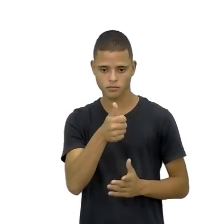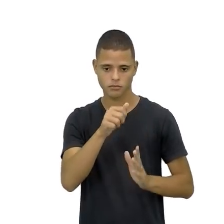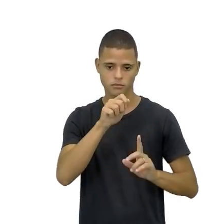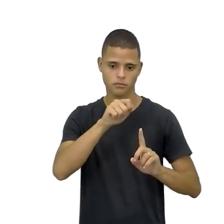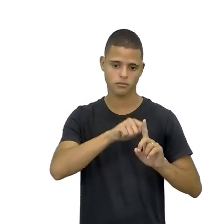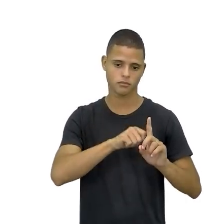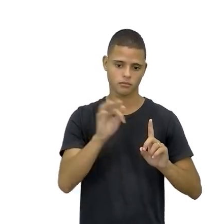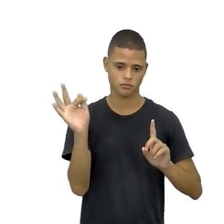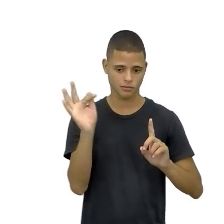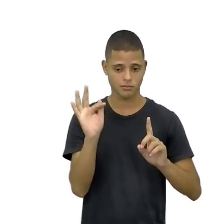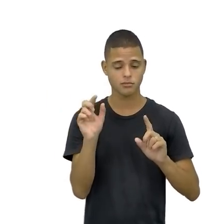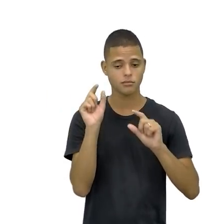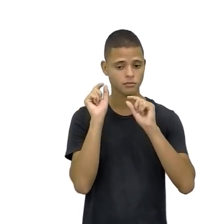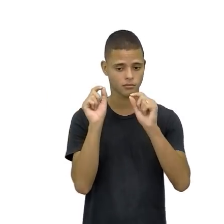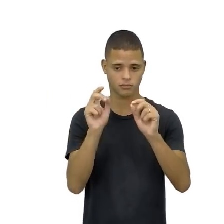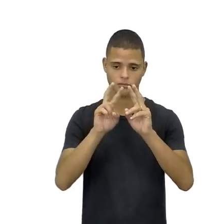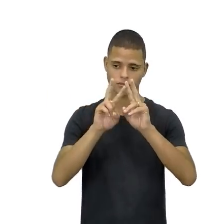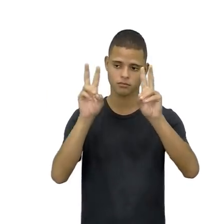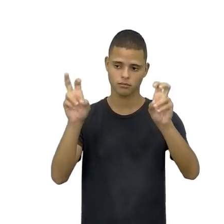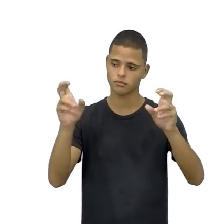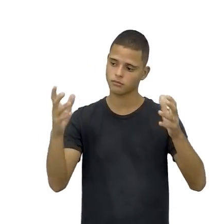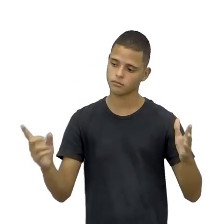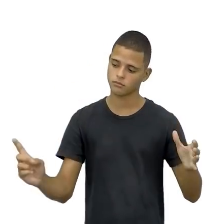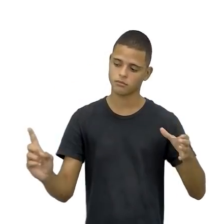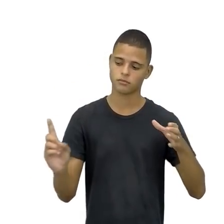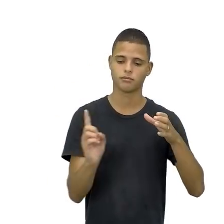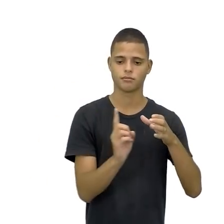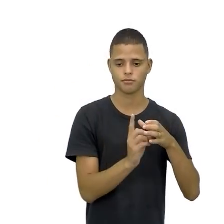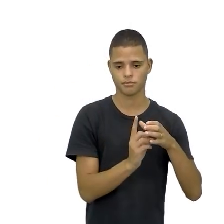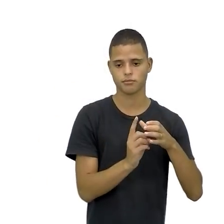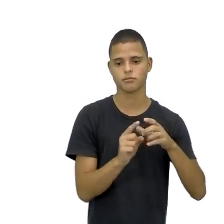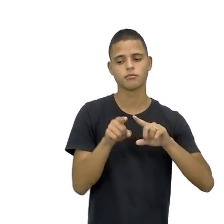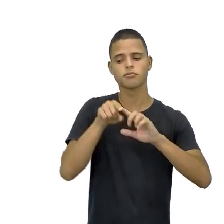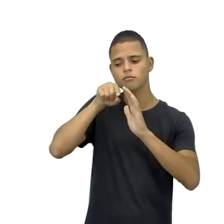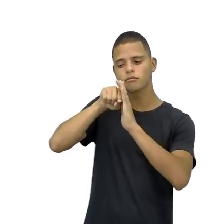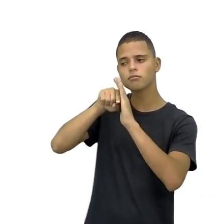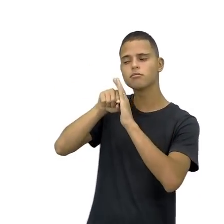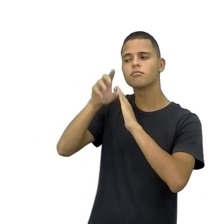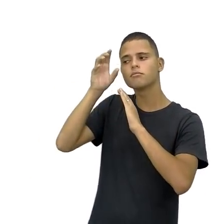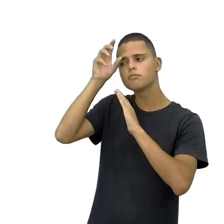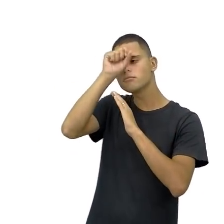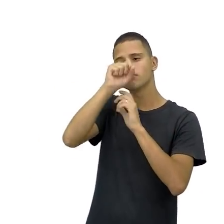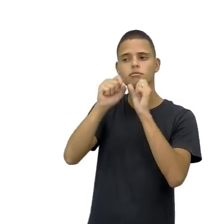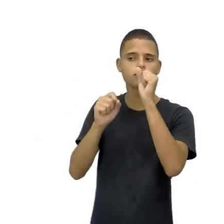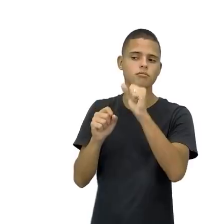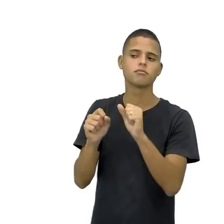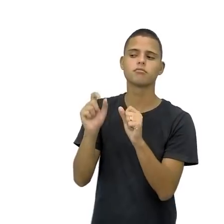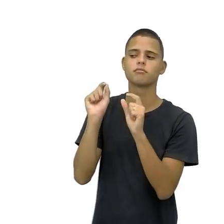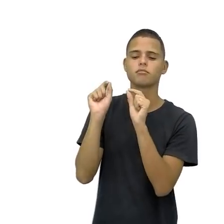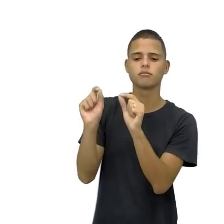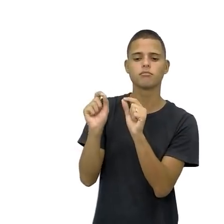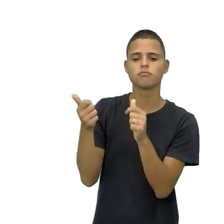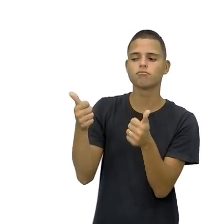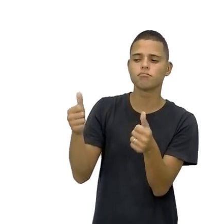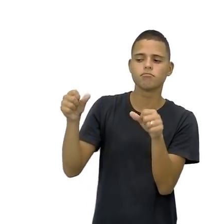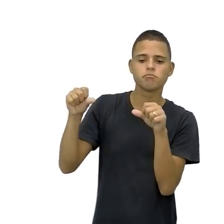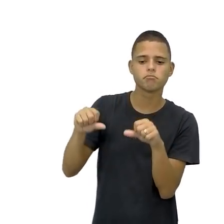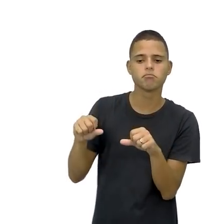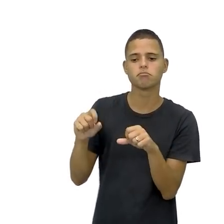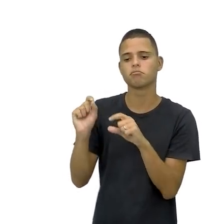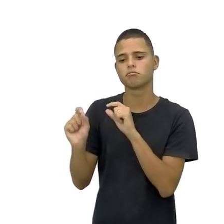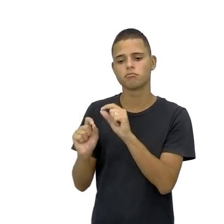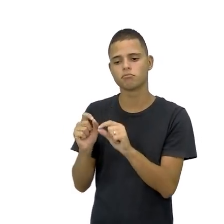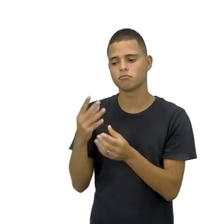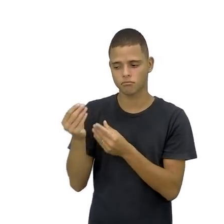questão do acolhimento e do diagnóstico da aprendizagem dos estudantes, né? Então, de que forma nós vamos acolher esses jovens que chegam